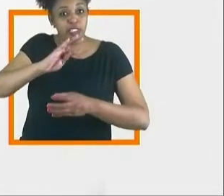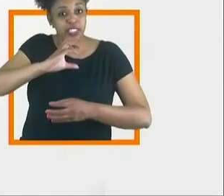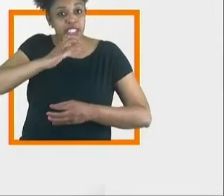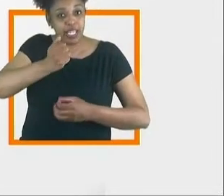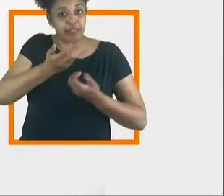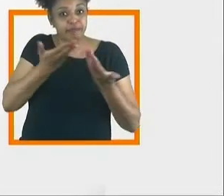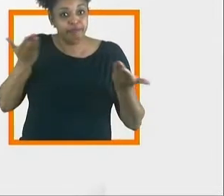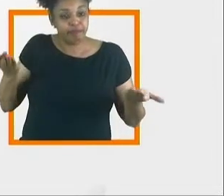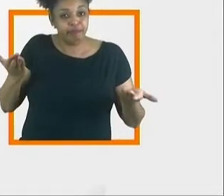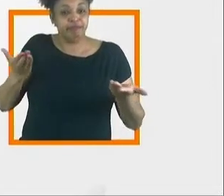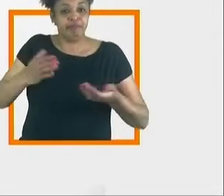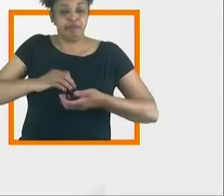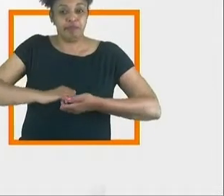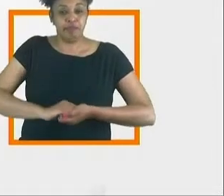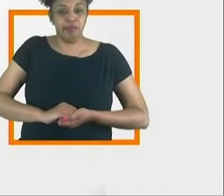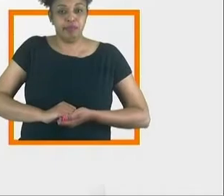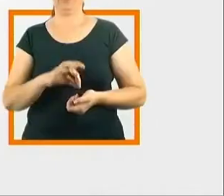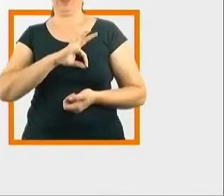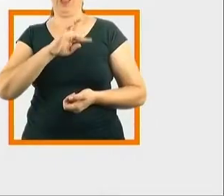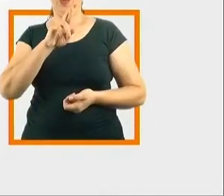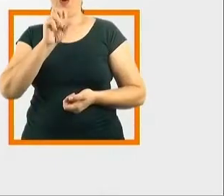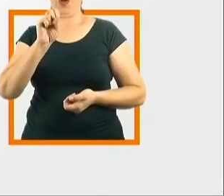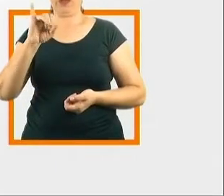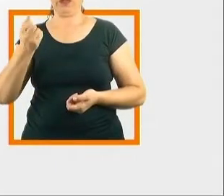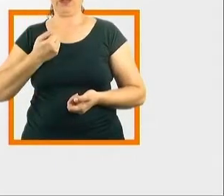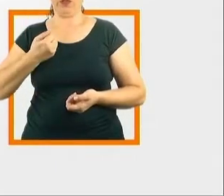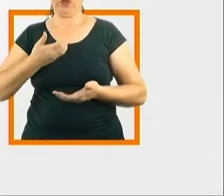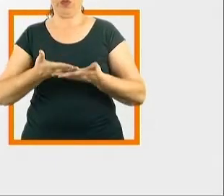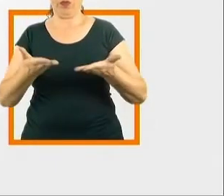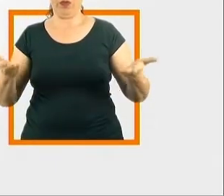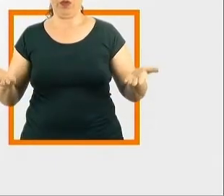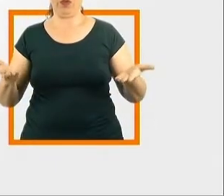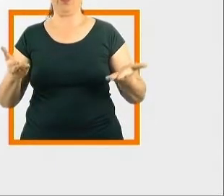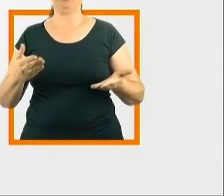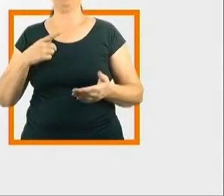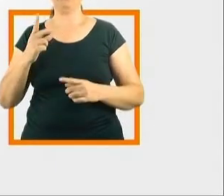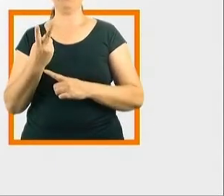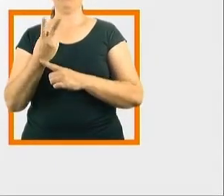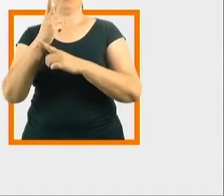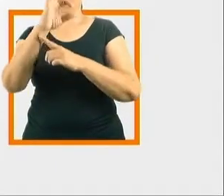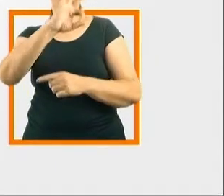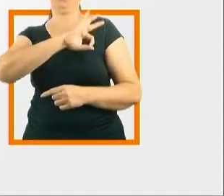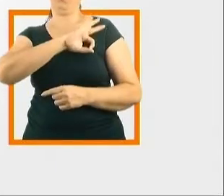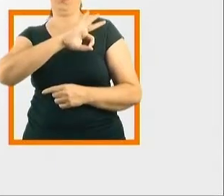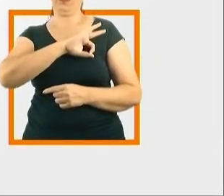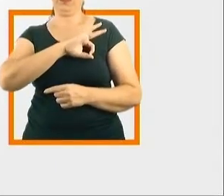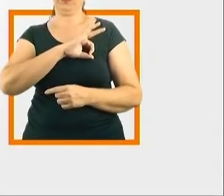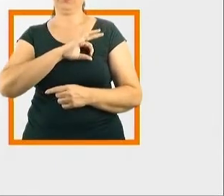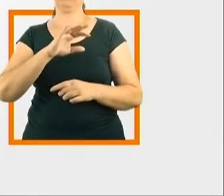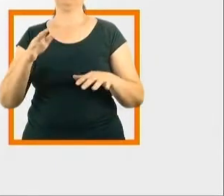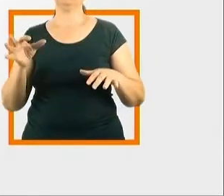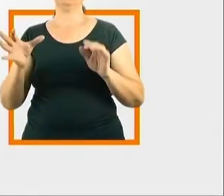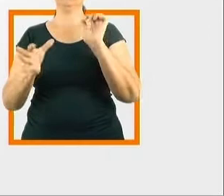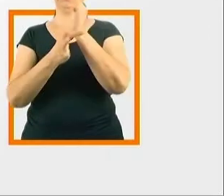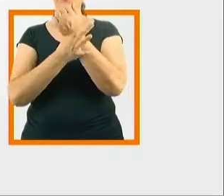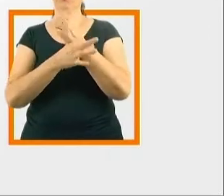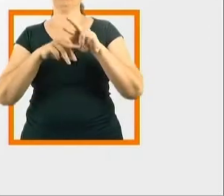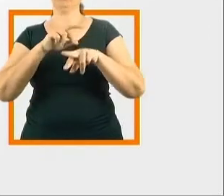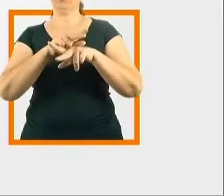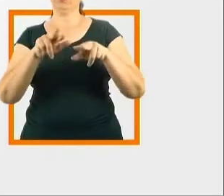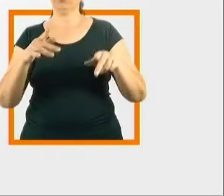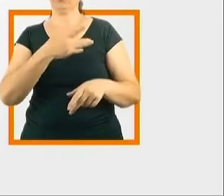vote Teca Gouveia, 4020. Cabo Rossi, 4090. Pela valorização do policial,